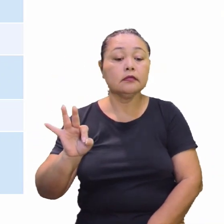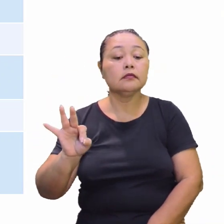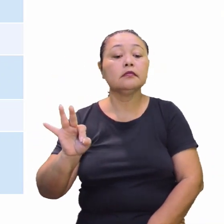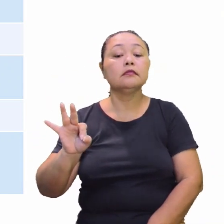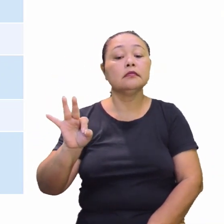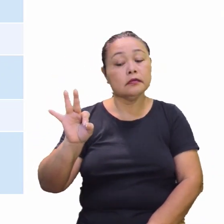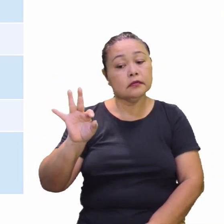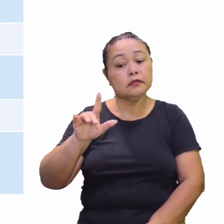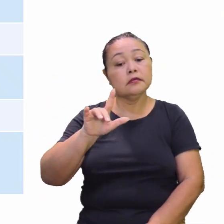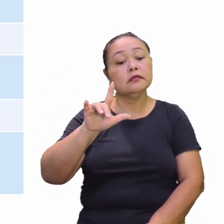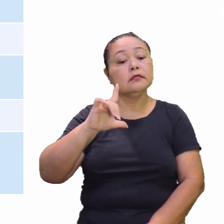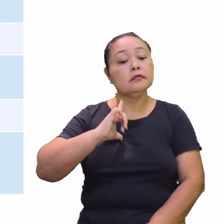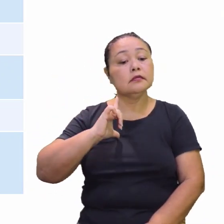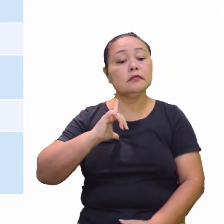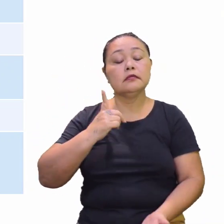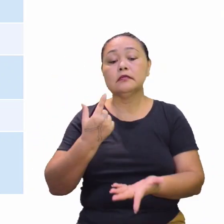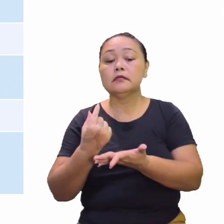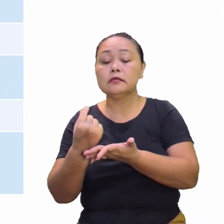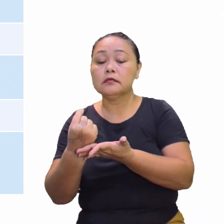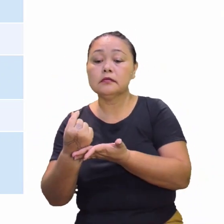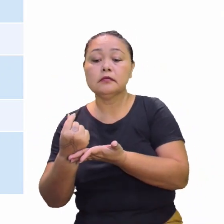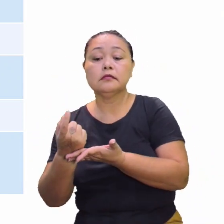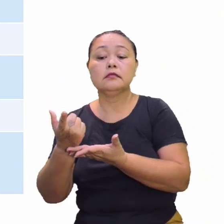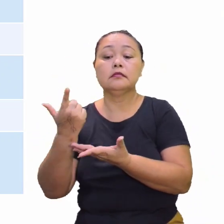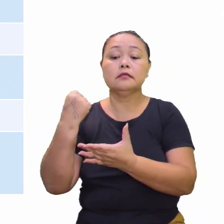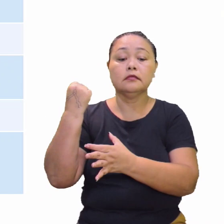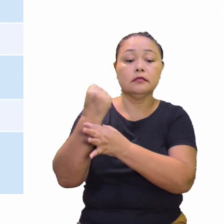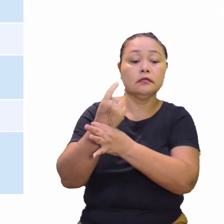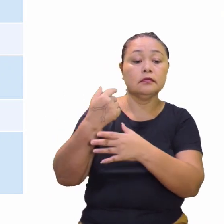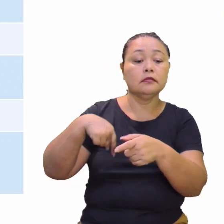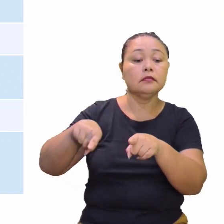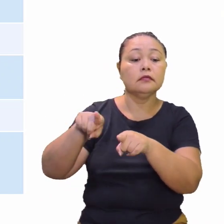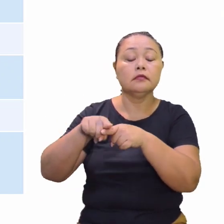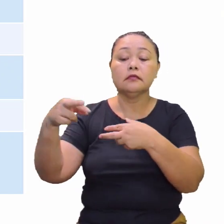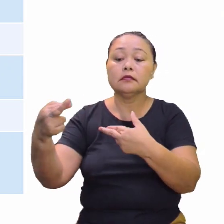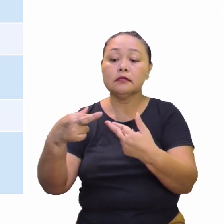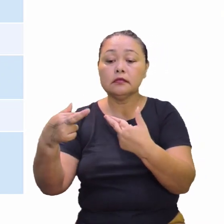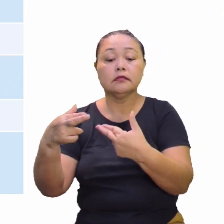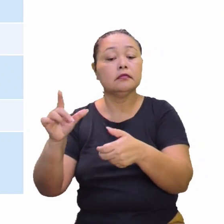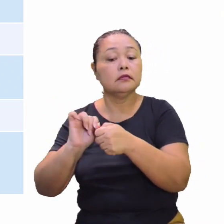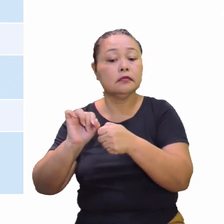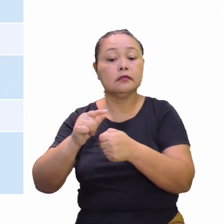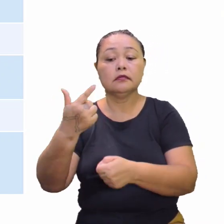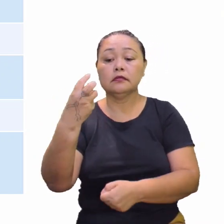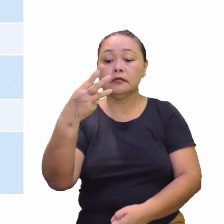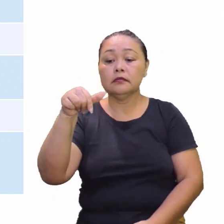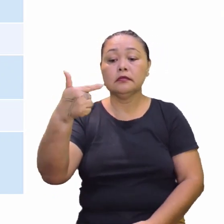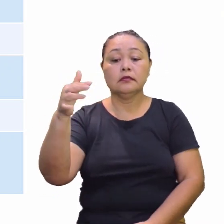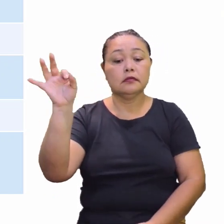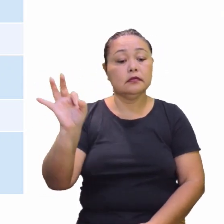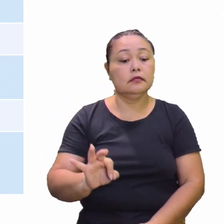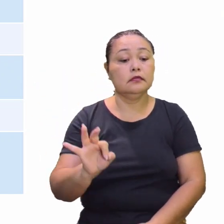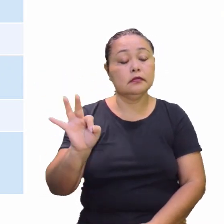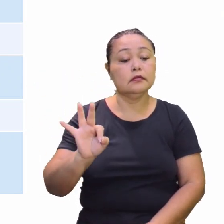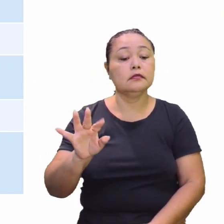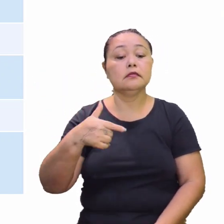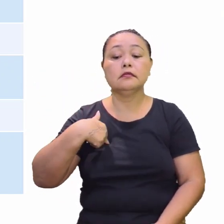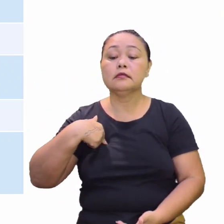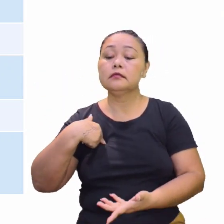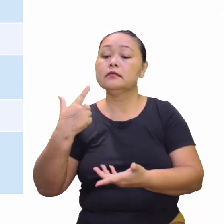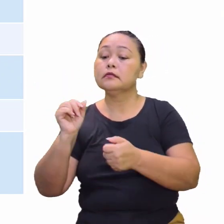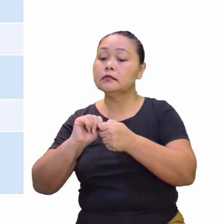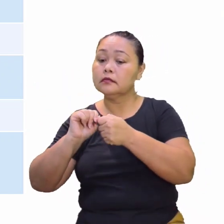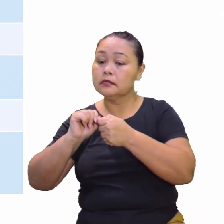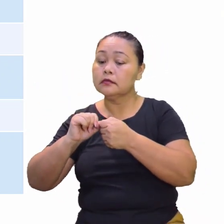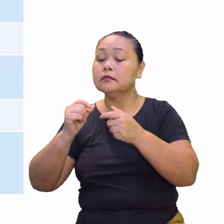0,9%. Serviços, né? Atividades financeiras, seguro, serviços relacionados, 3,2%.